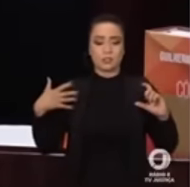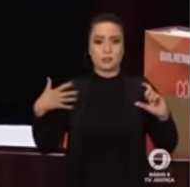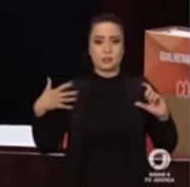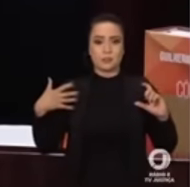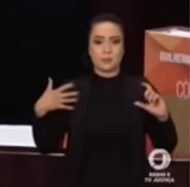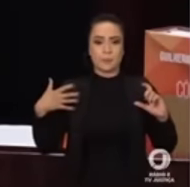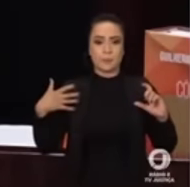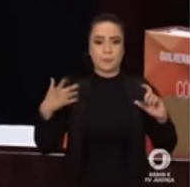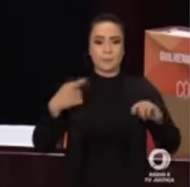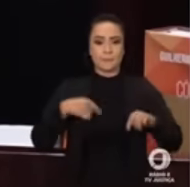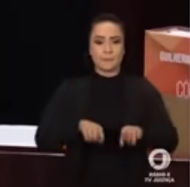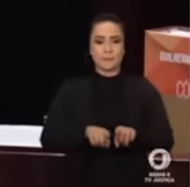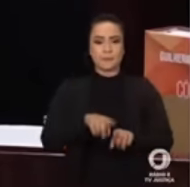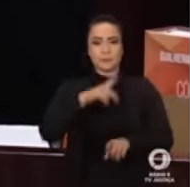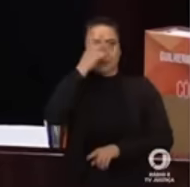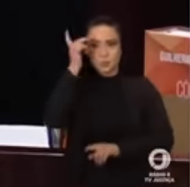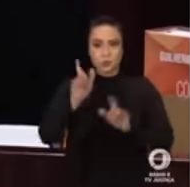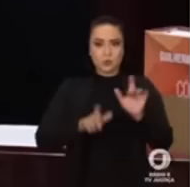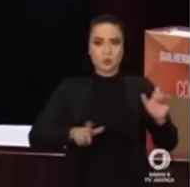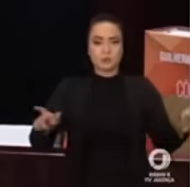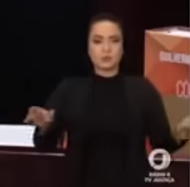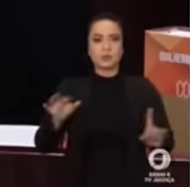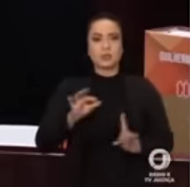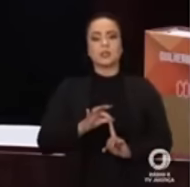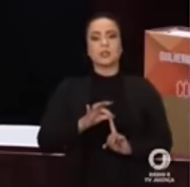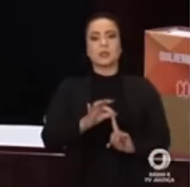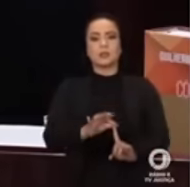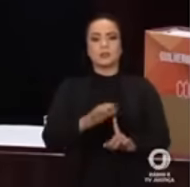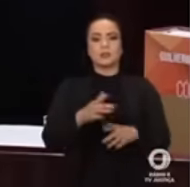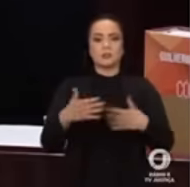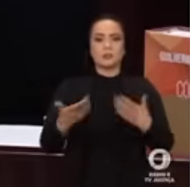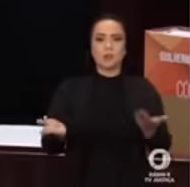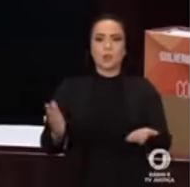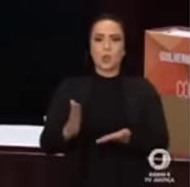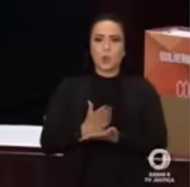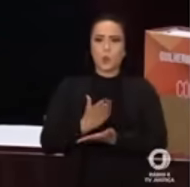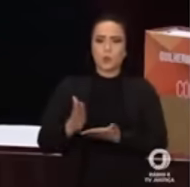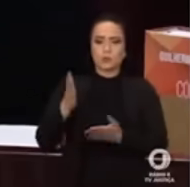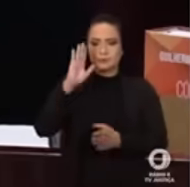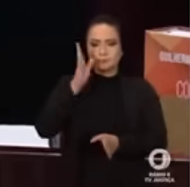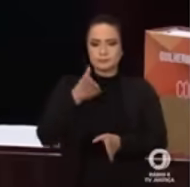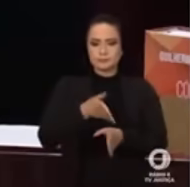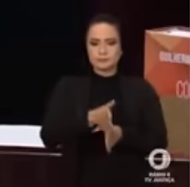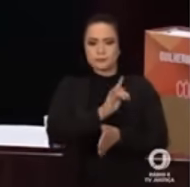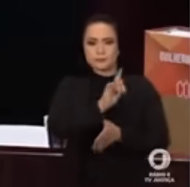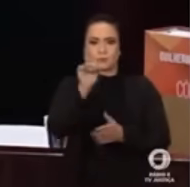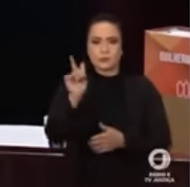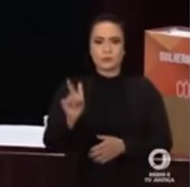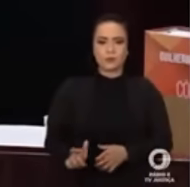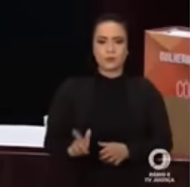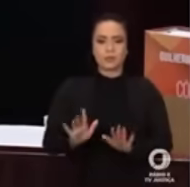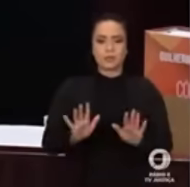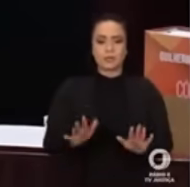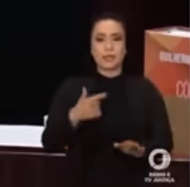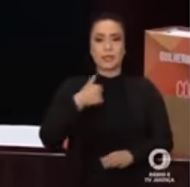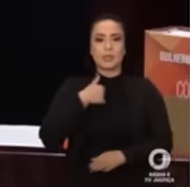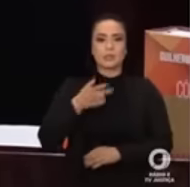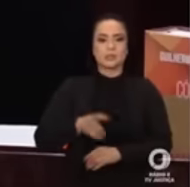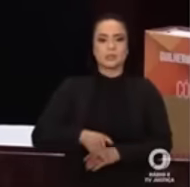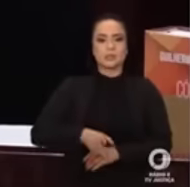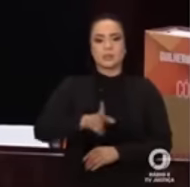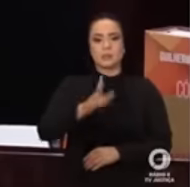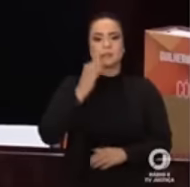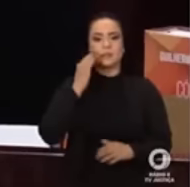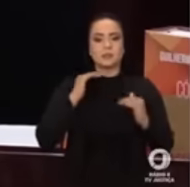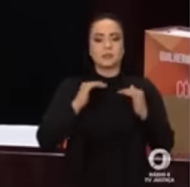e pelas pessoas que foram indicadas, umas se fazendo acompanhar de outras que tinham foro, eu sempre